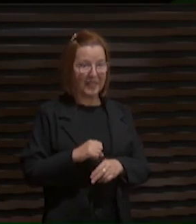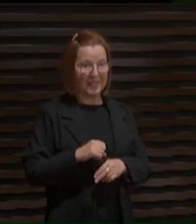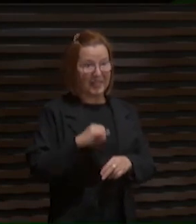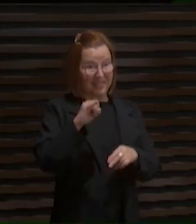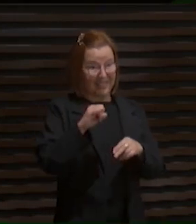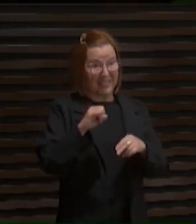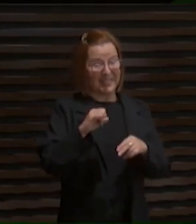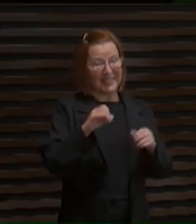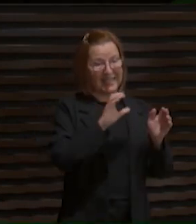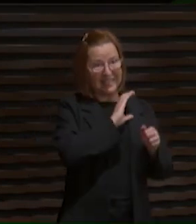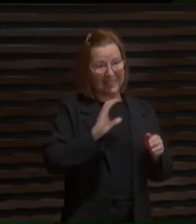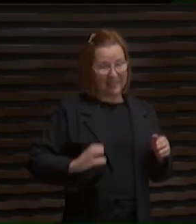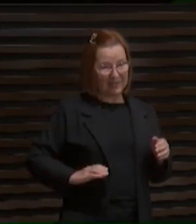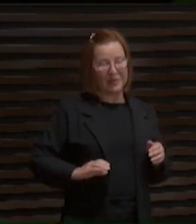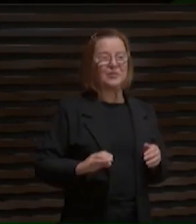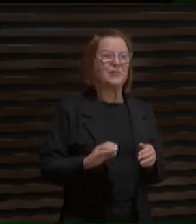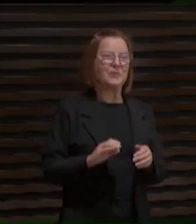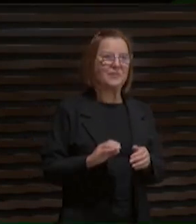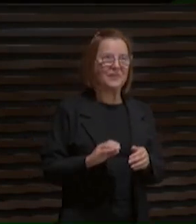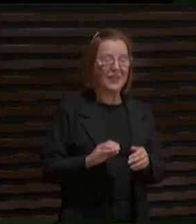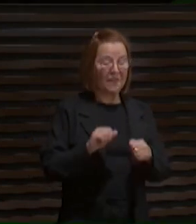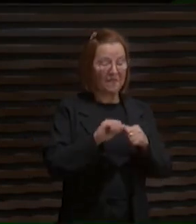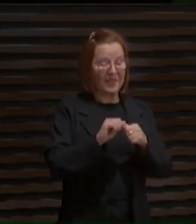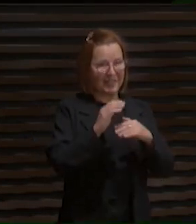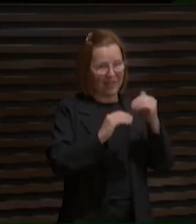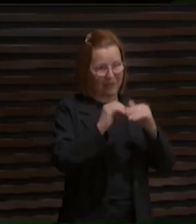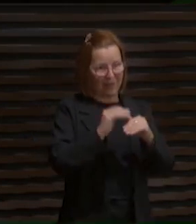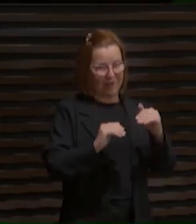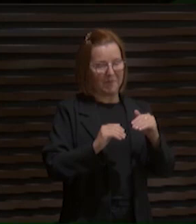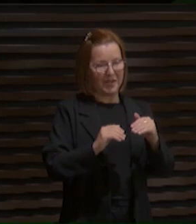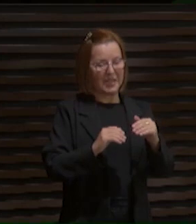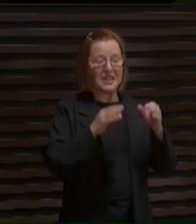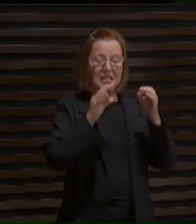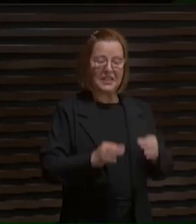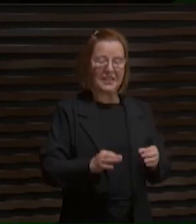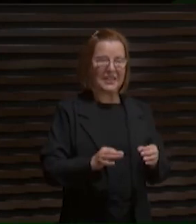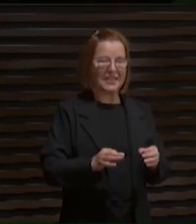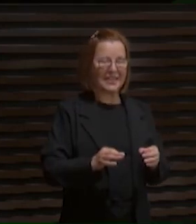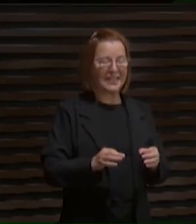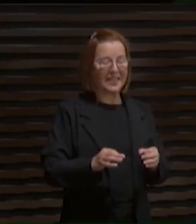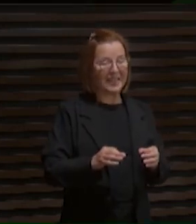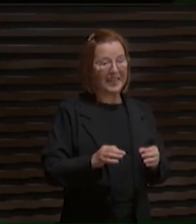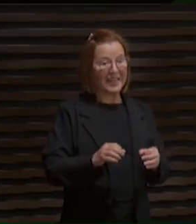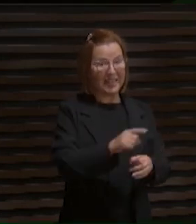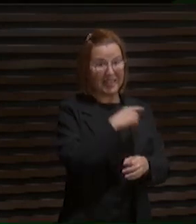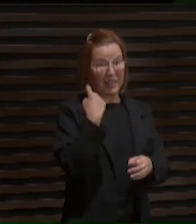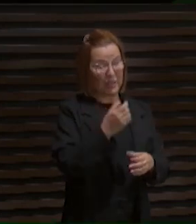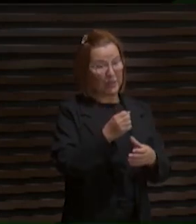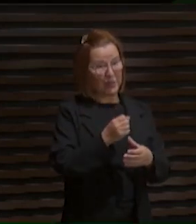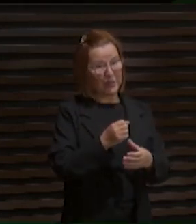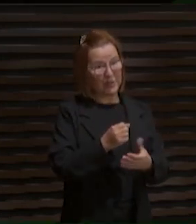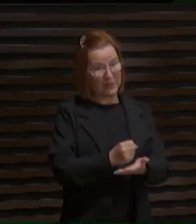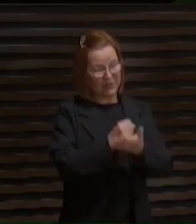inimigos, seguramente ele estará nos sustentando em cada passo, agora que em Cristo e pela